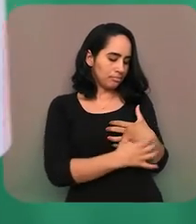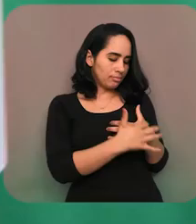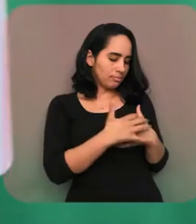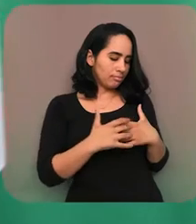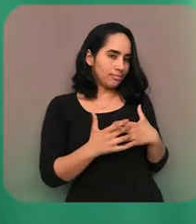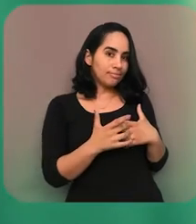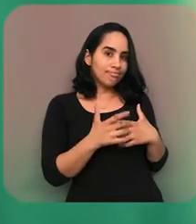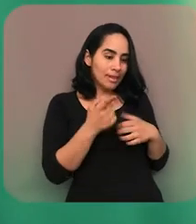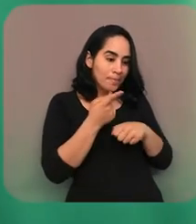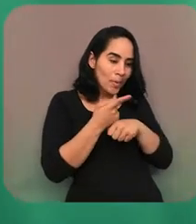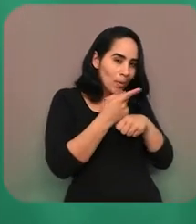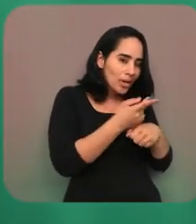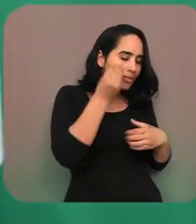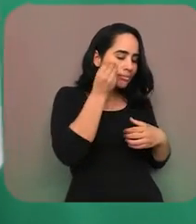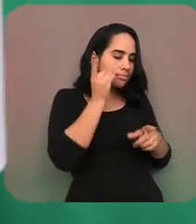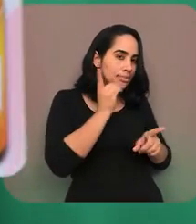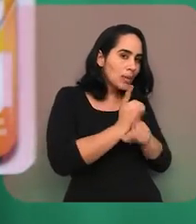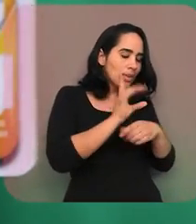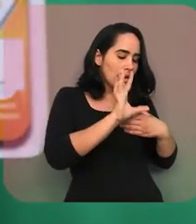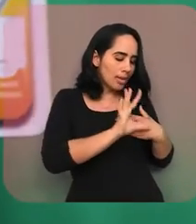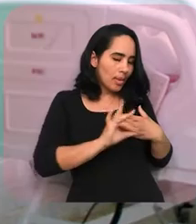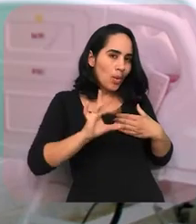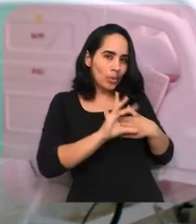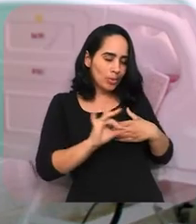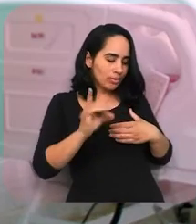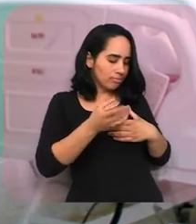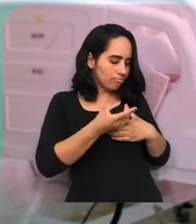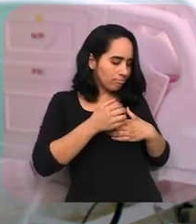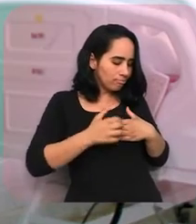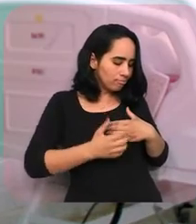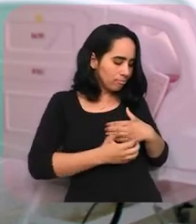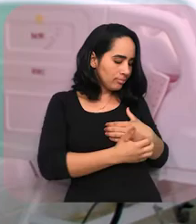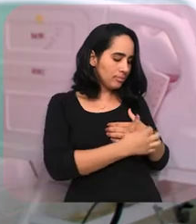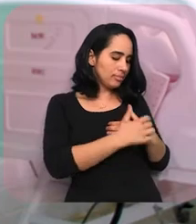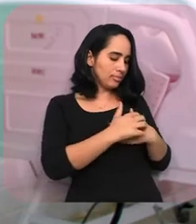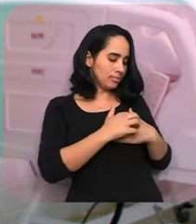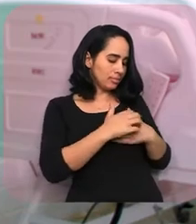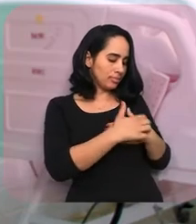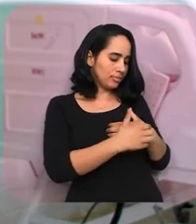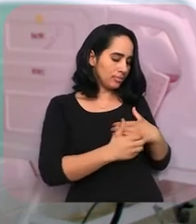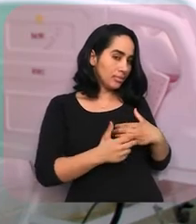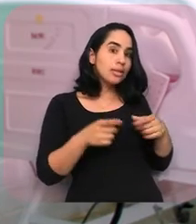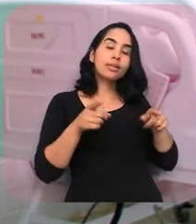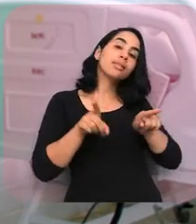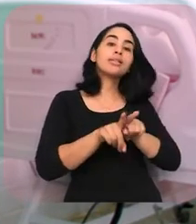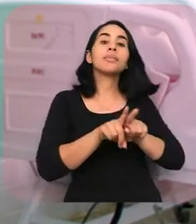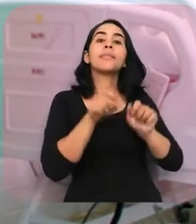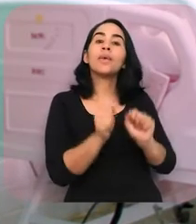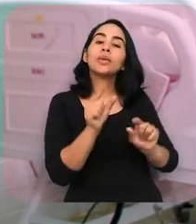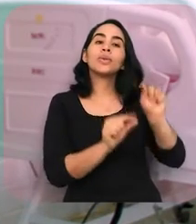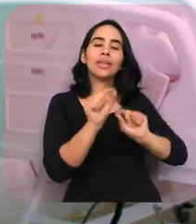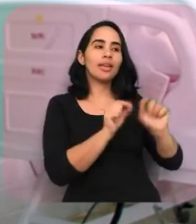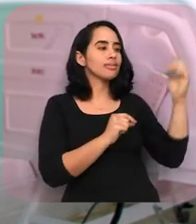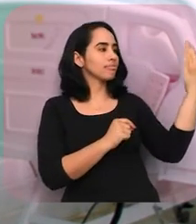você quiser à procura de nódulos, certo? Nesse momento, você também pode fazer o dedilhamento, se